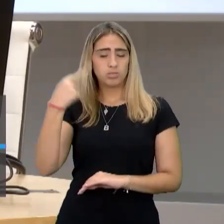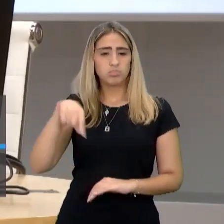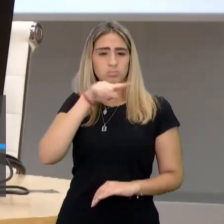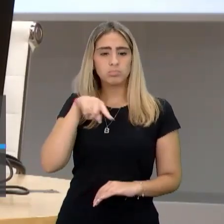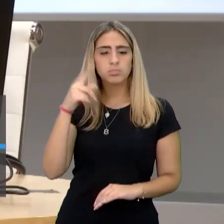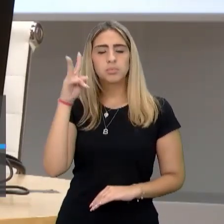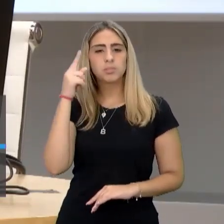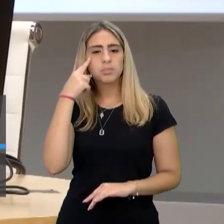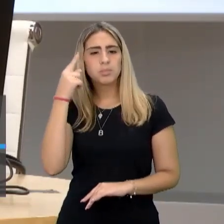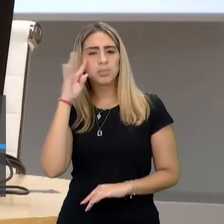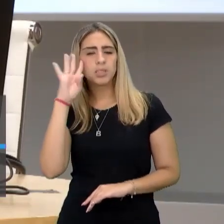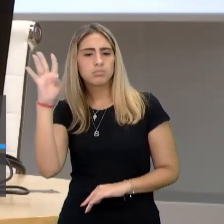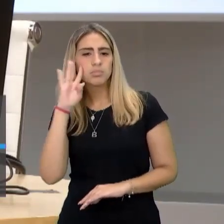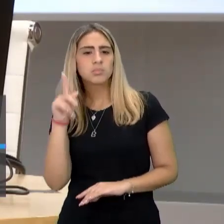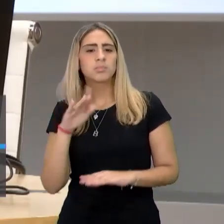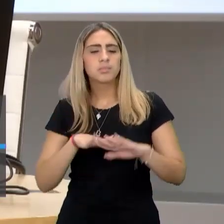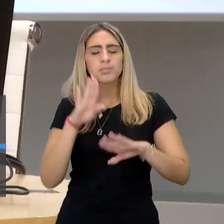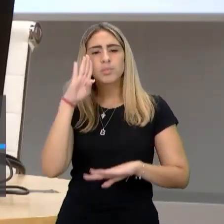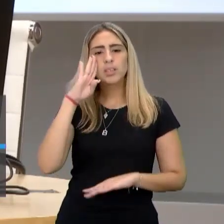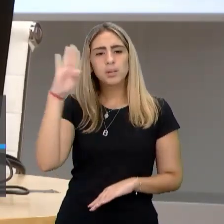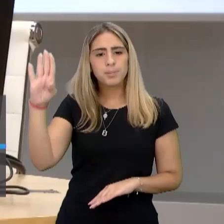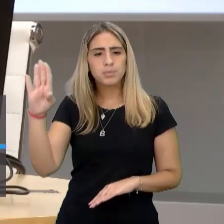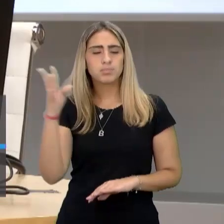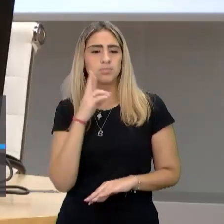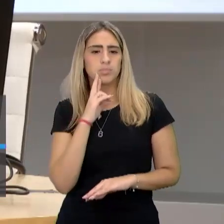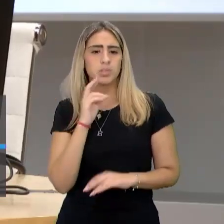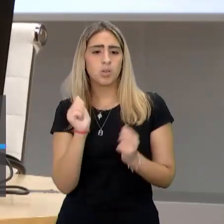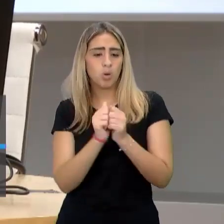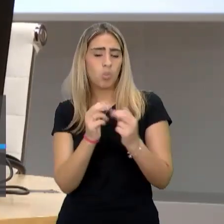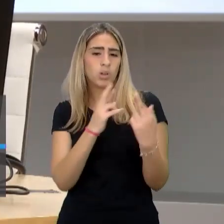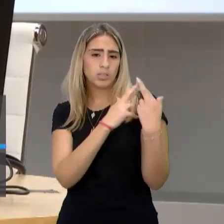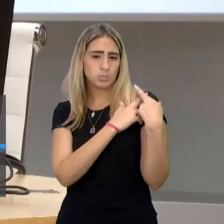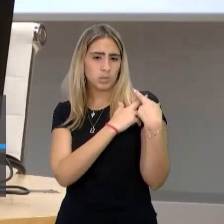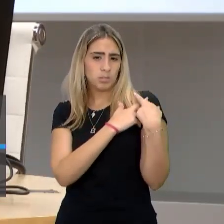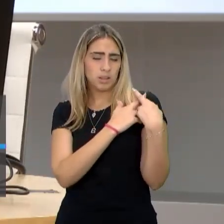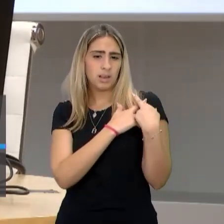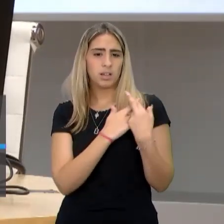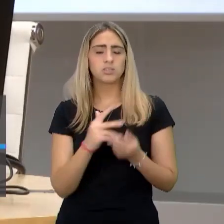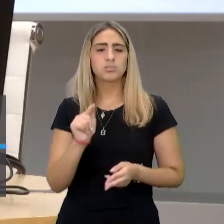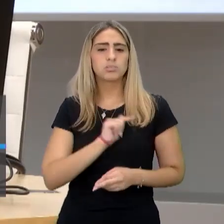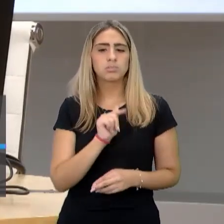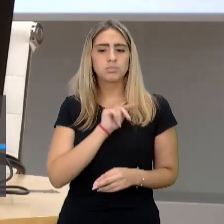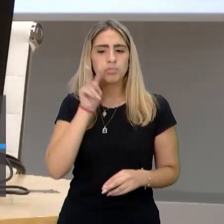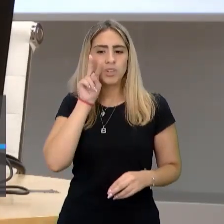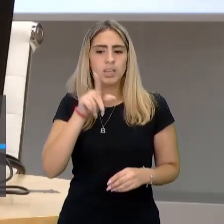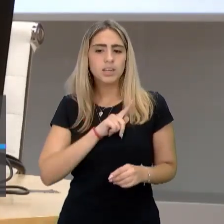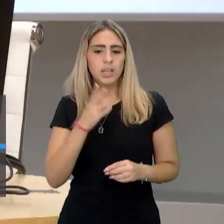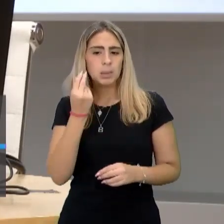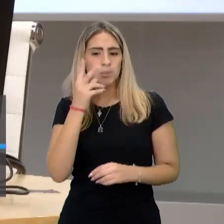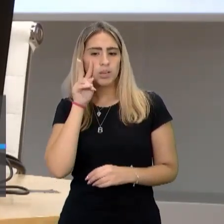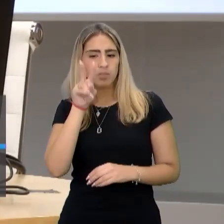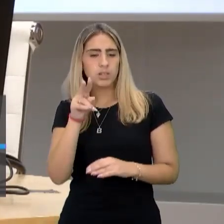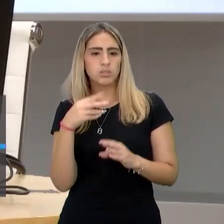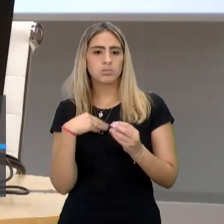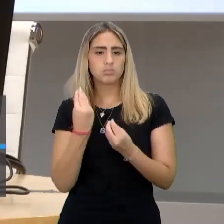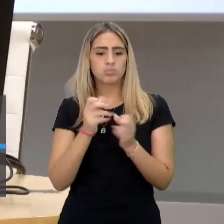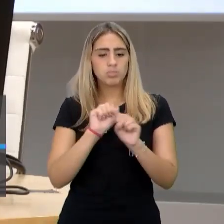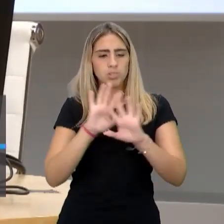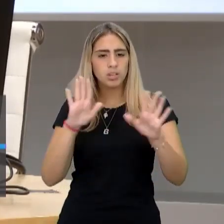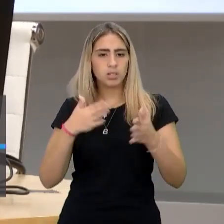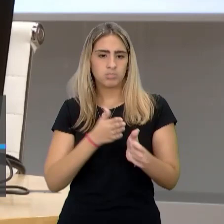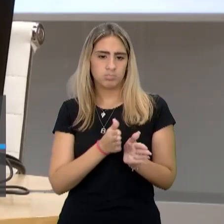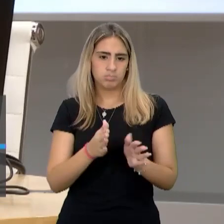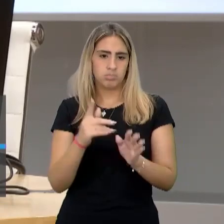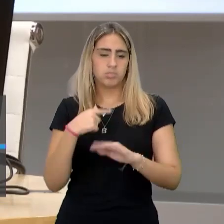pensar nessas hoje, principalmente na corresponsabilidade, que a gente vai ver que tem muito a ver com a agenda e com o alinhamento, e a